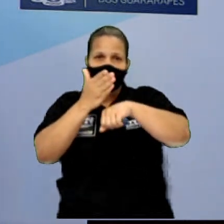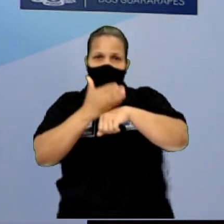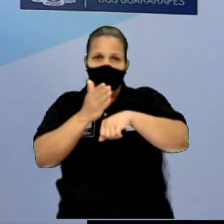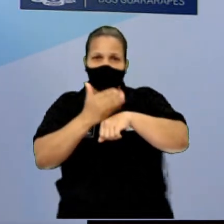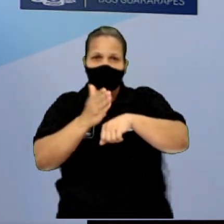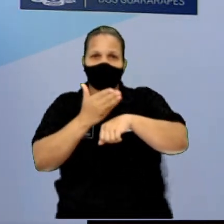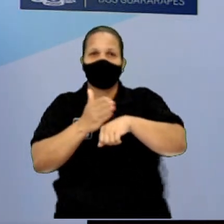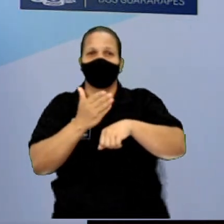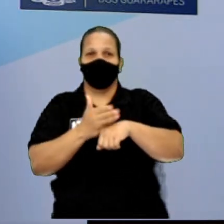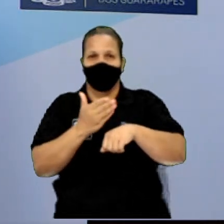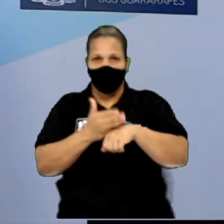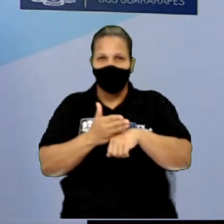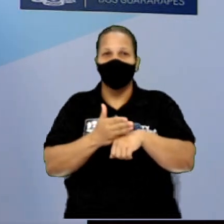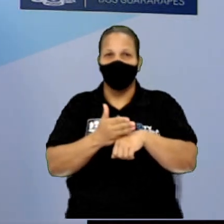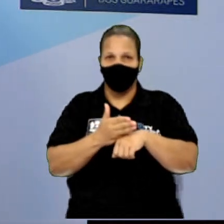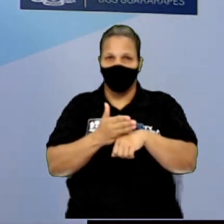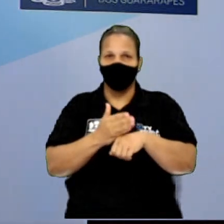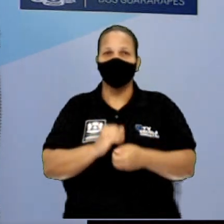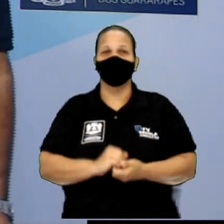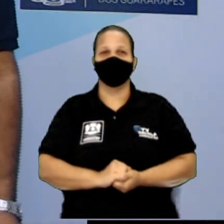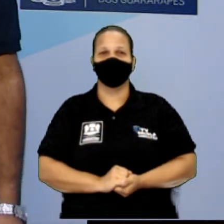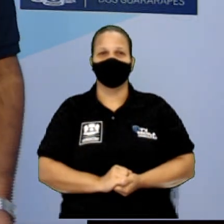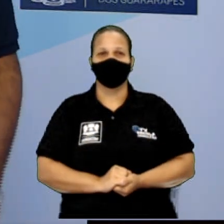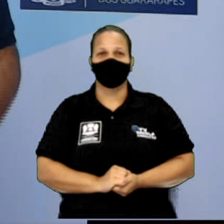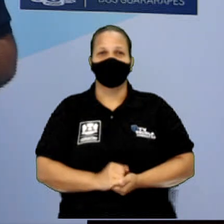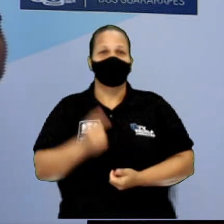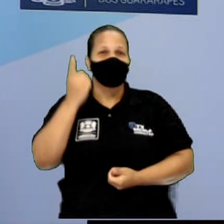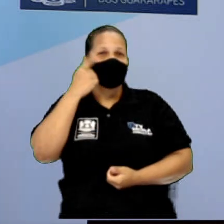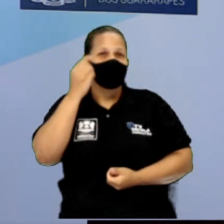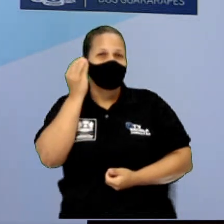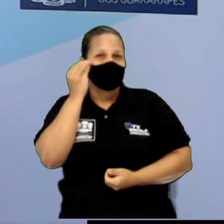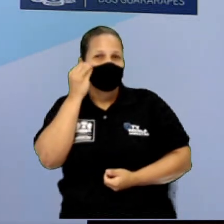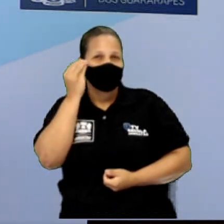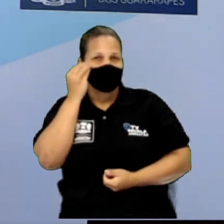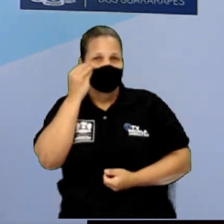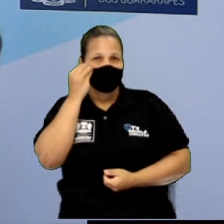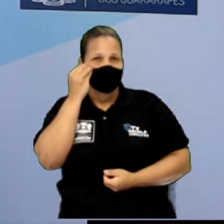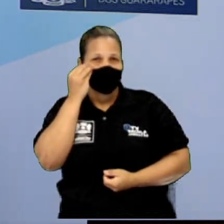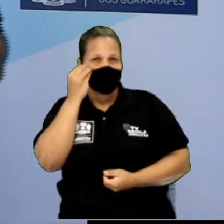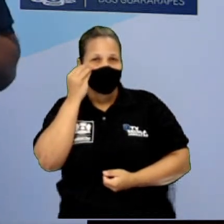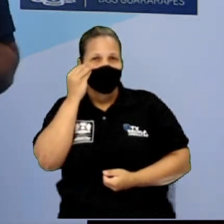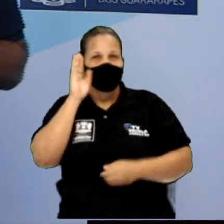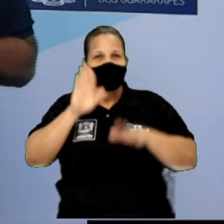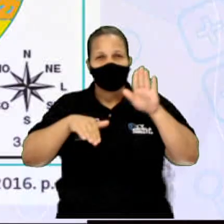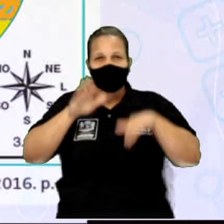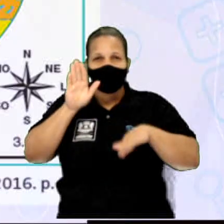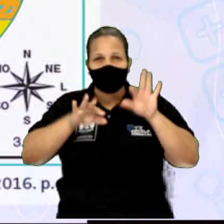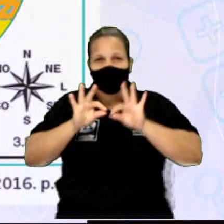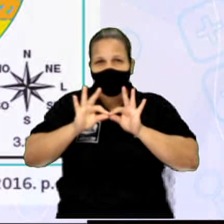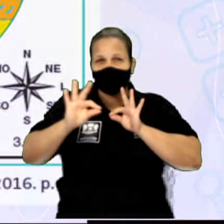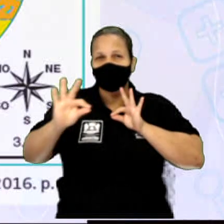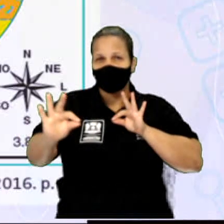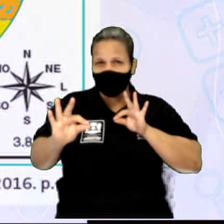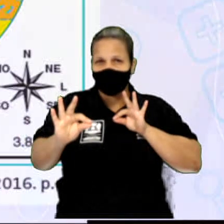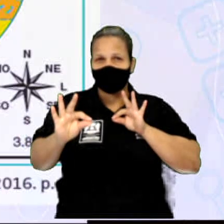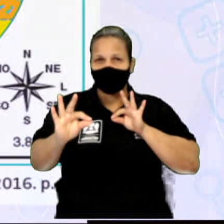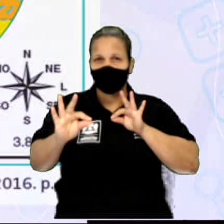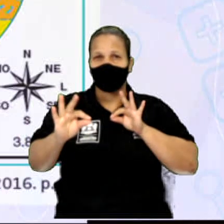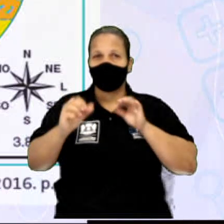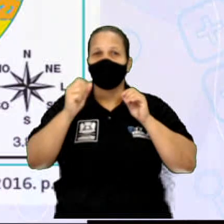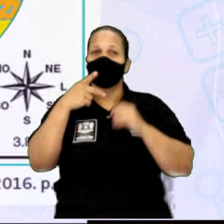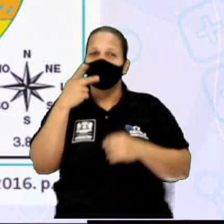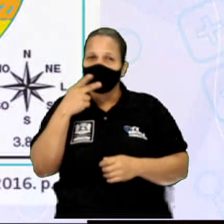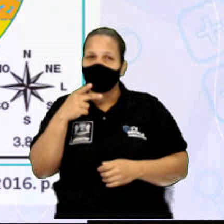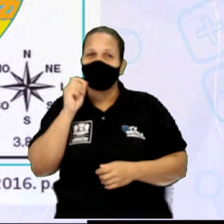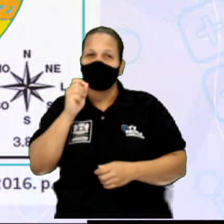de alta latitude. Então, observe que a partir da latitude, eu posso dizer o que é baixa